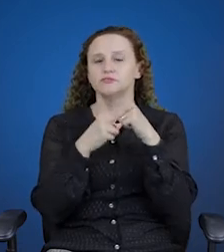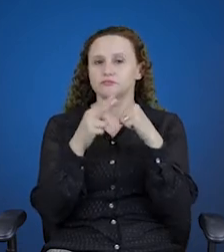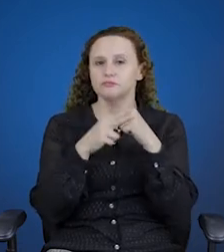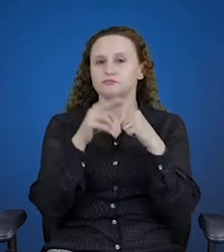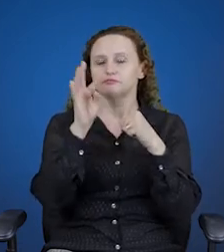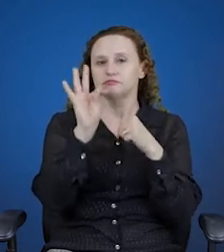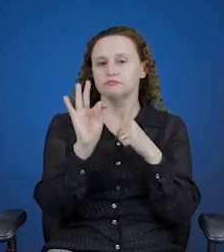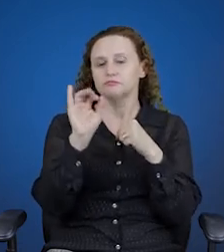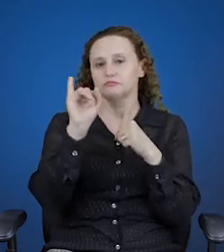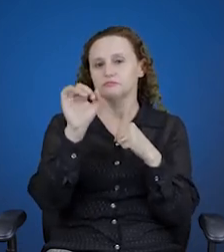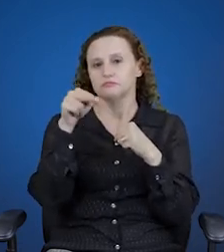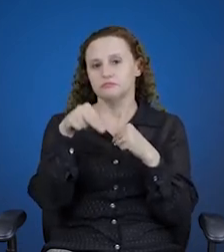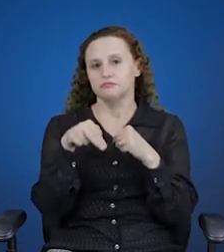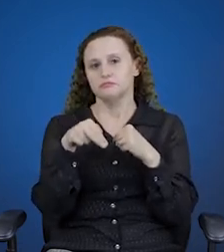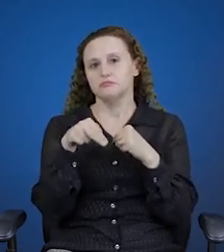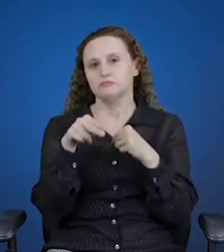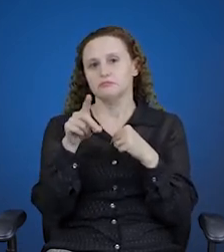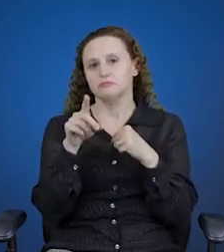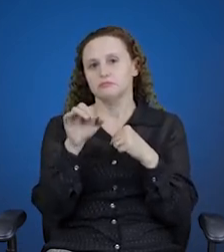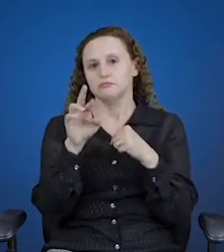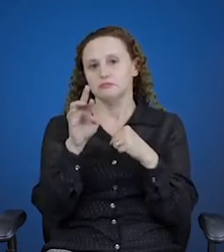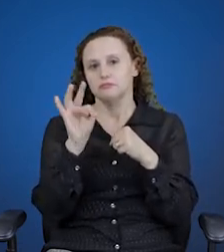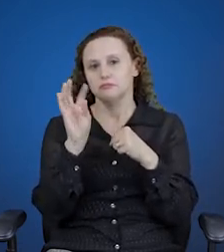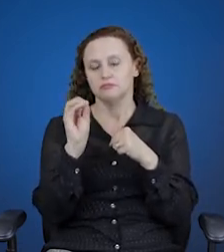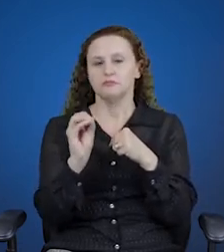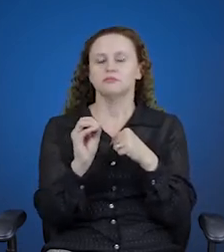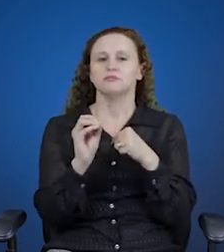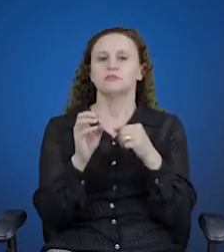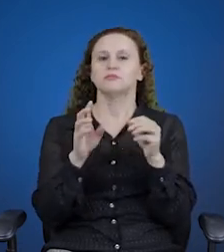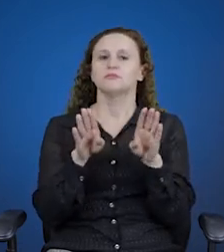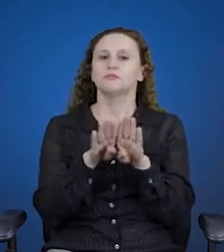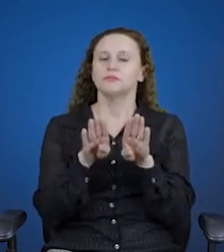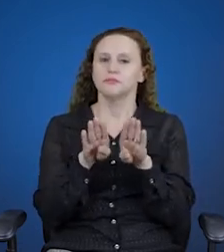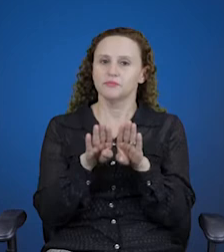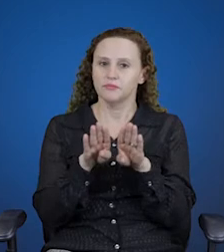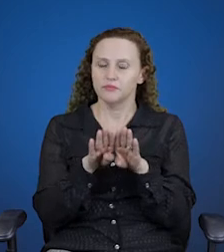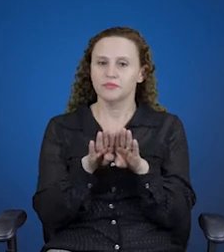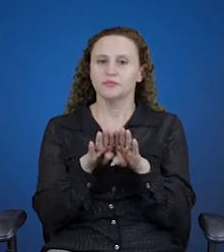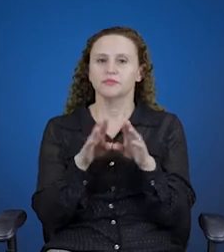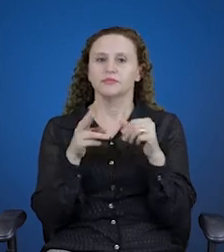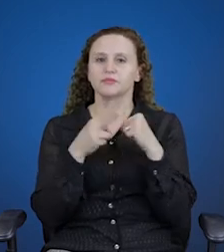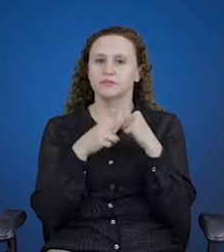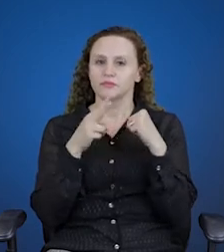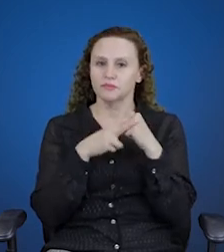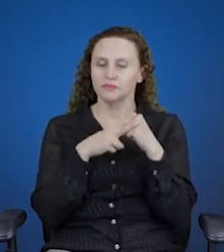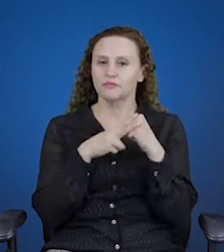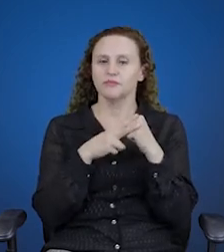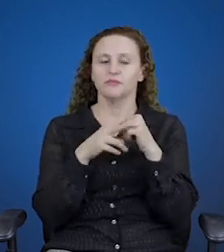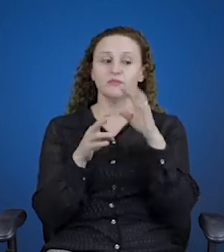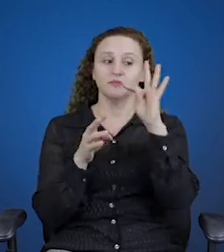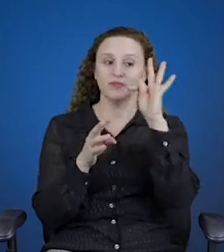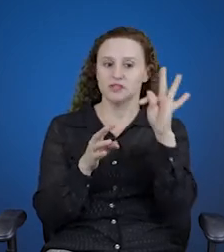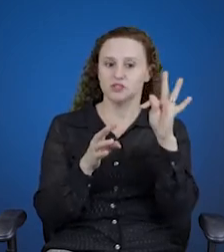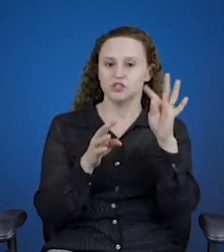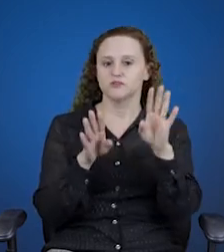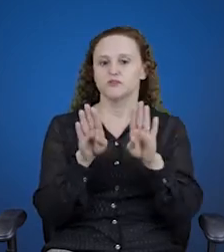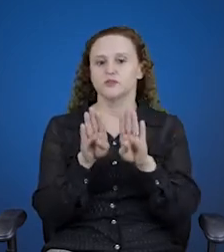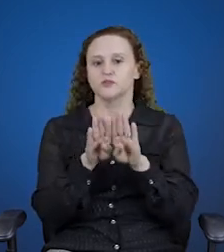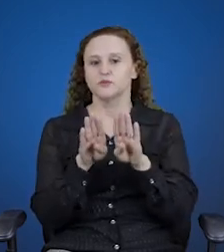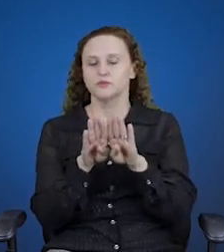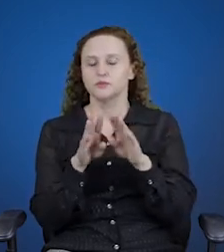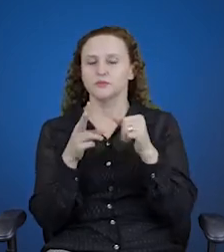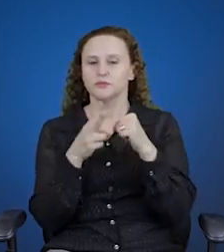transitivos diretos os verbos transitivos indiretos os verbos bitransitivos ou seja